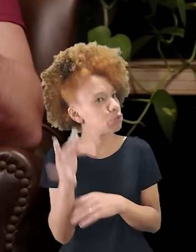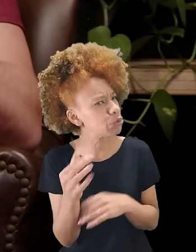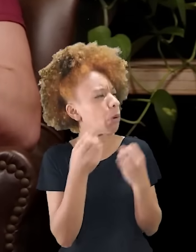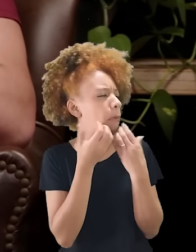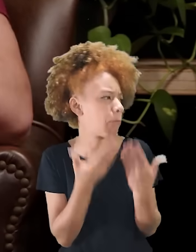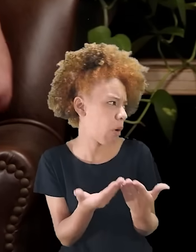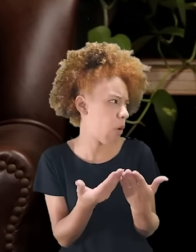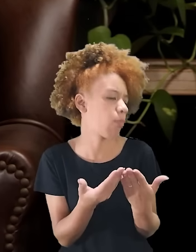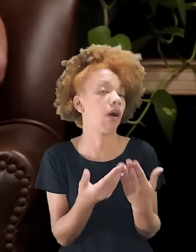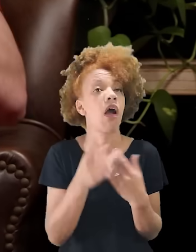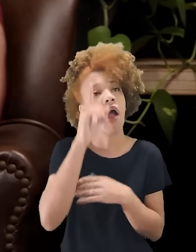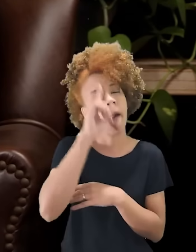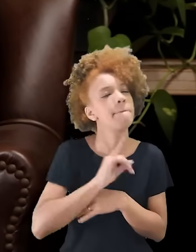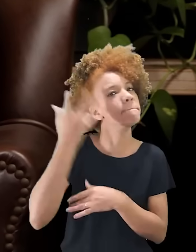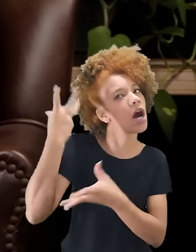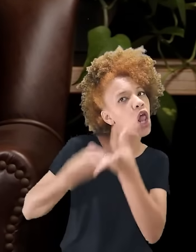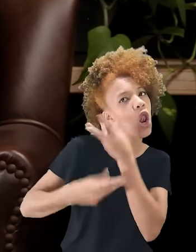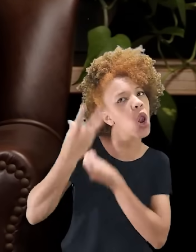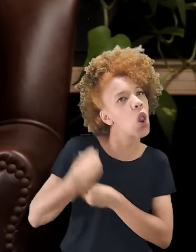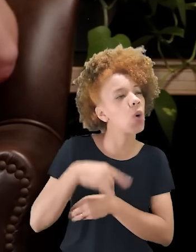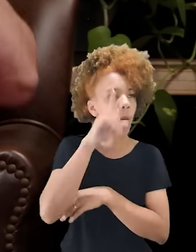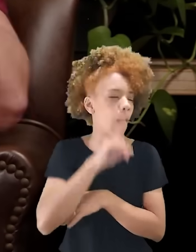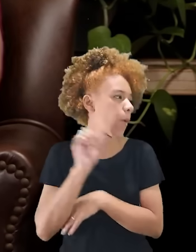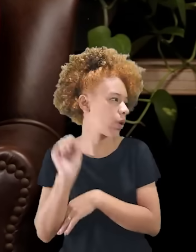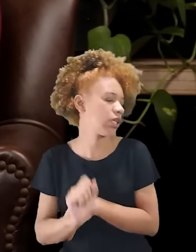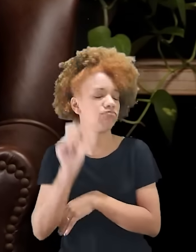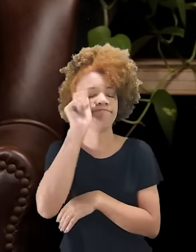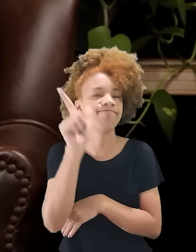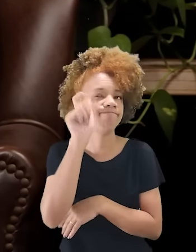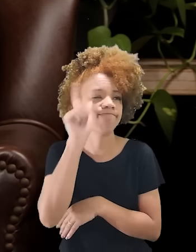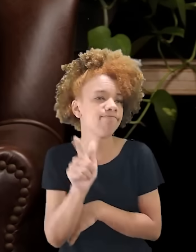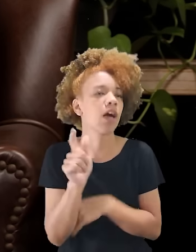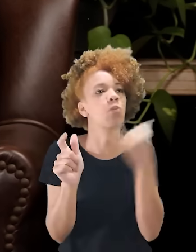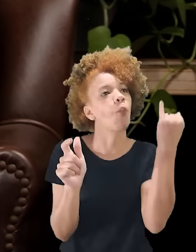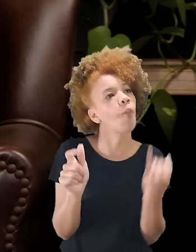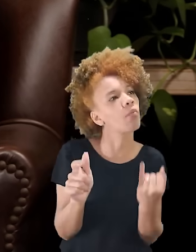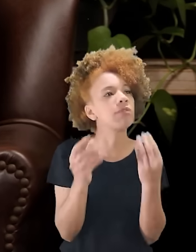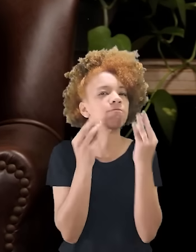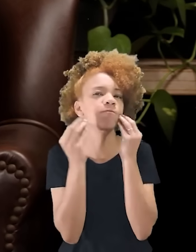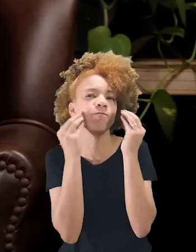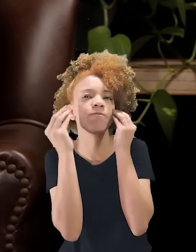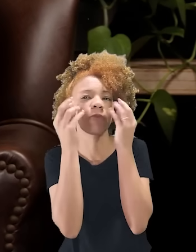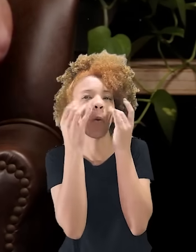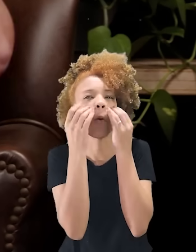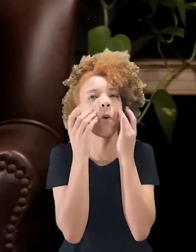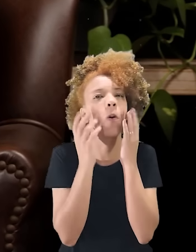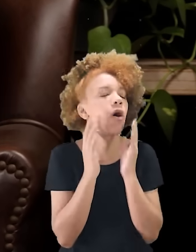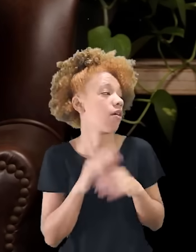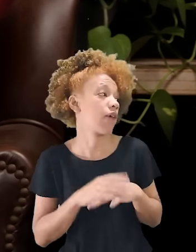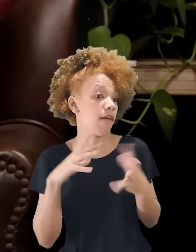promissor vou pegar uma loura vou pegar mulher de Santa Catarina loura de olho azul magrinha com sarda para mim essa cabeça da